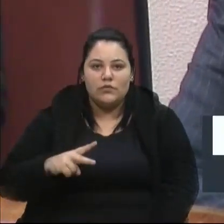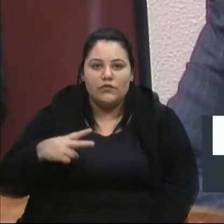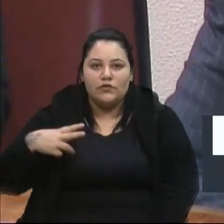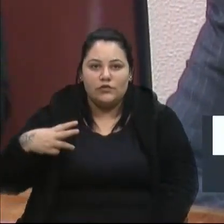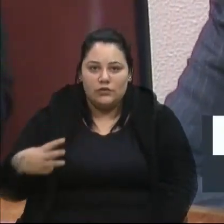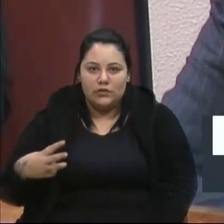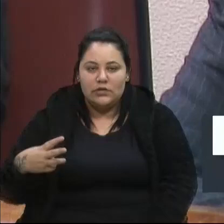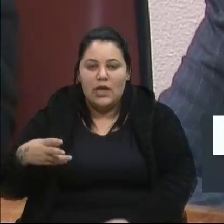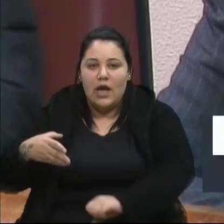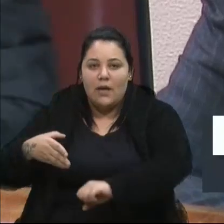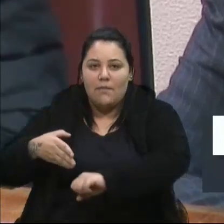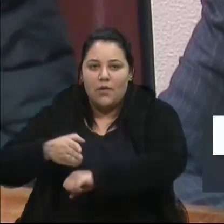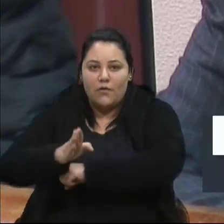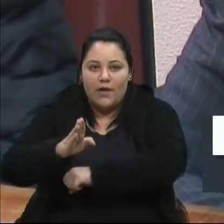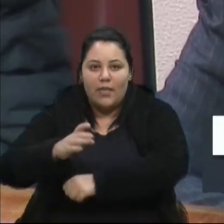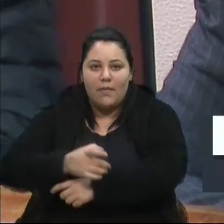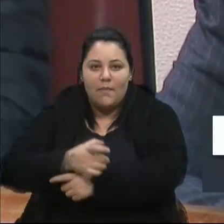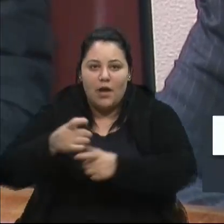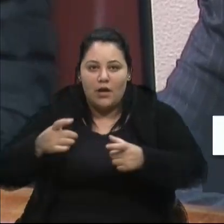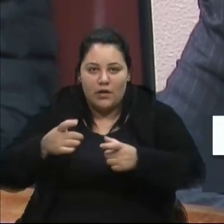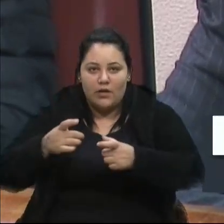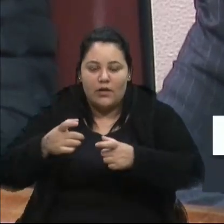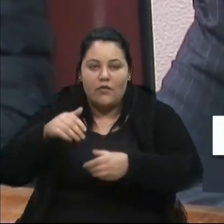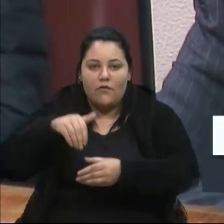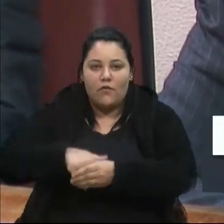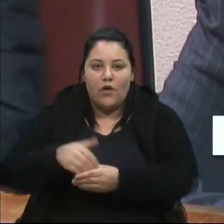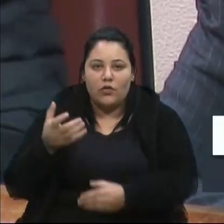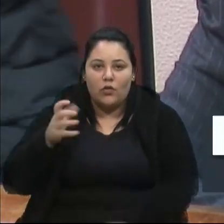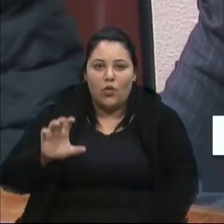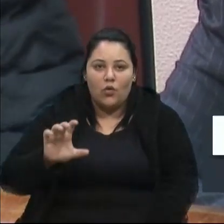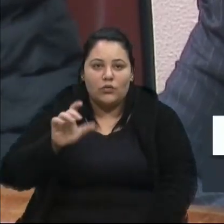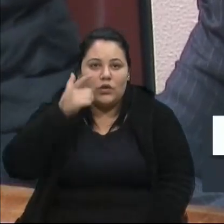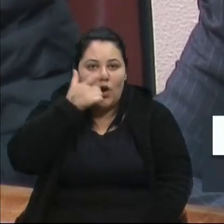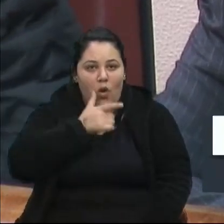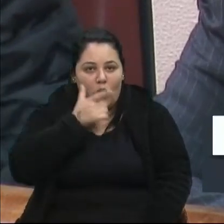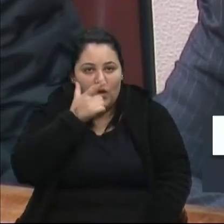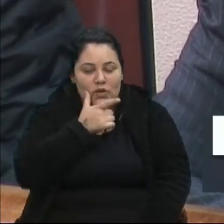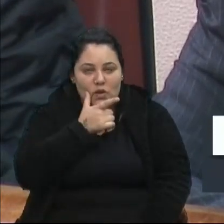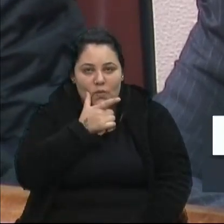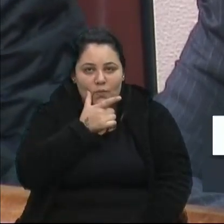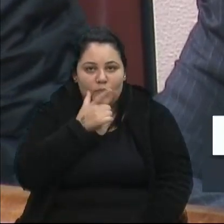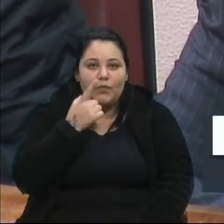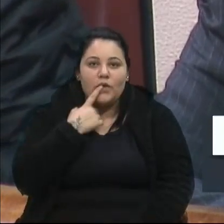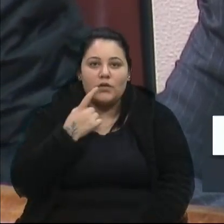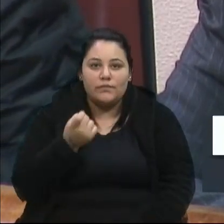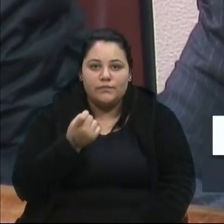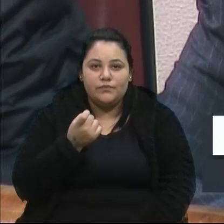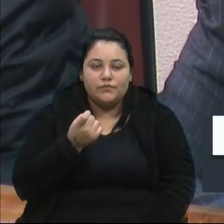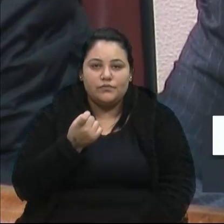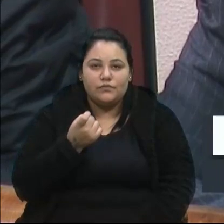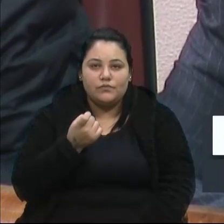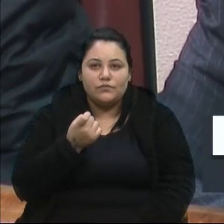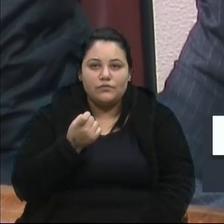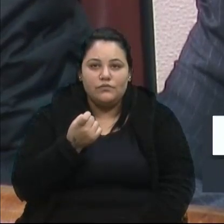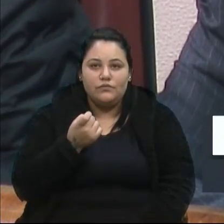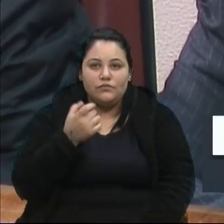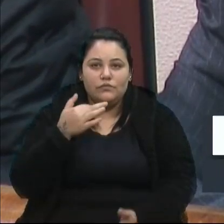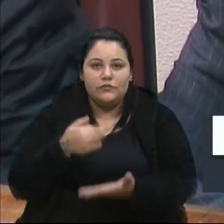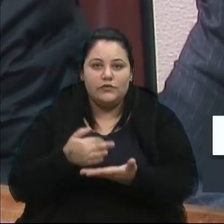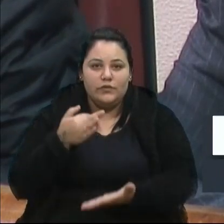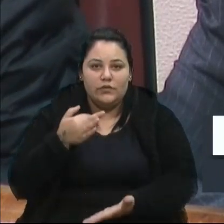111/2023 foi aprovado por maioria com votos contrários de Lucas Canenhato, Rose Frigeri,